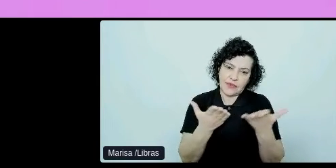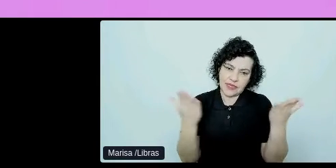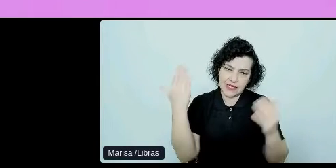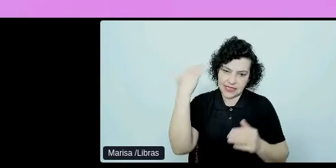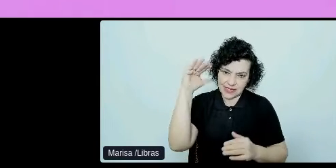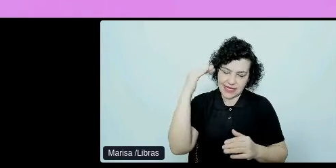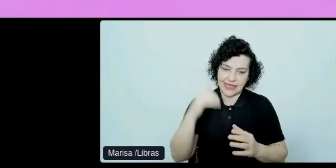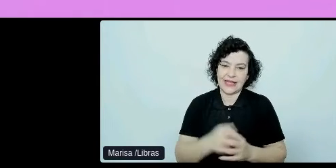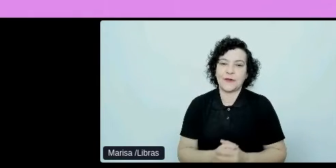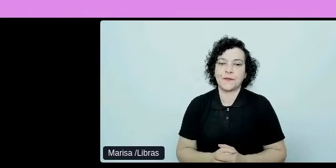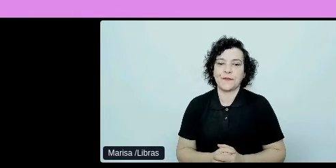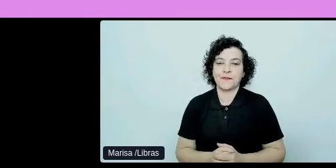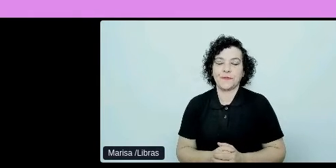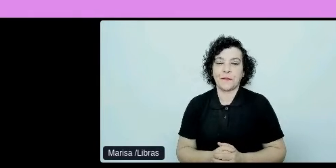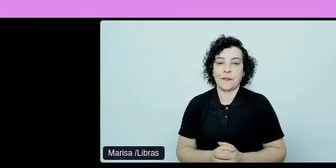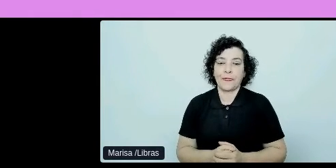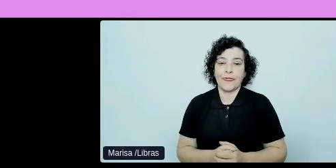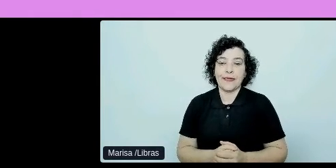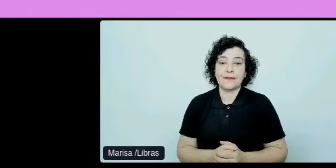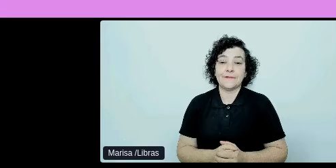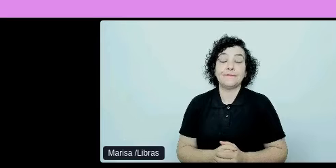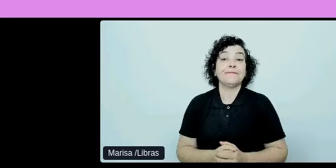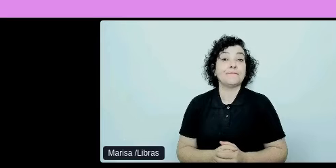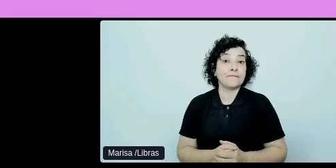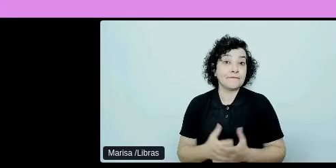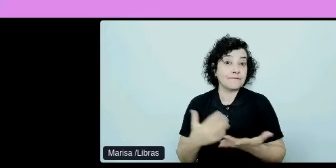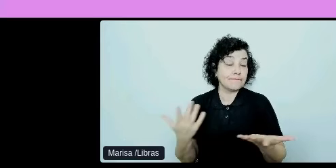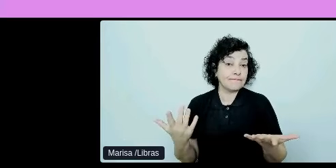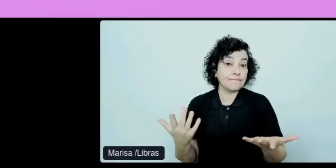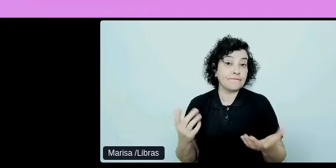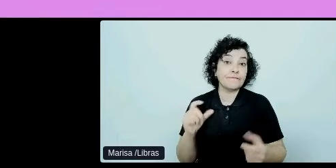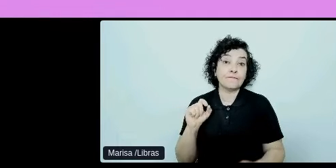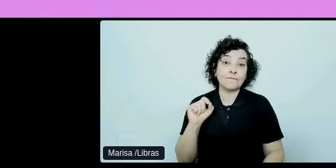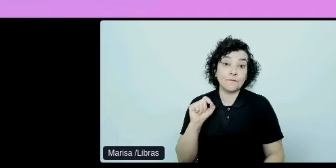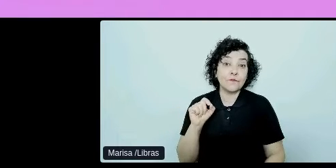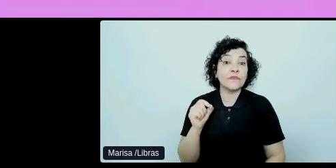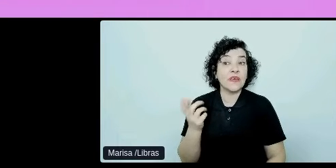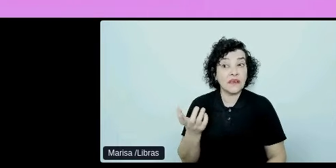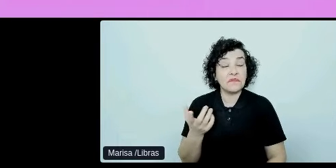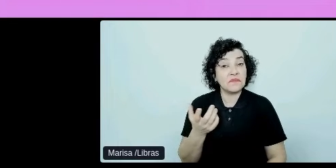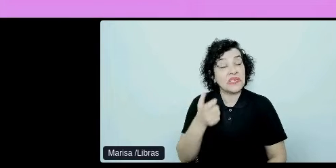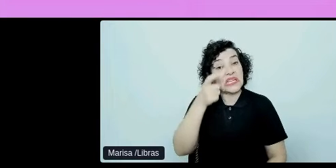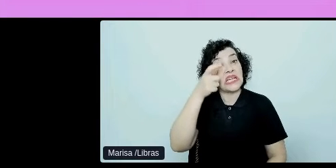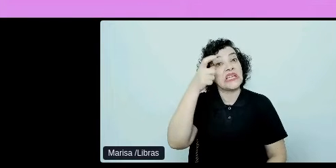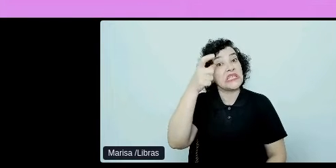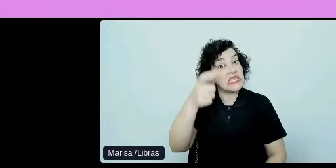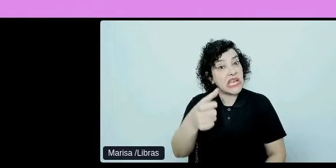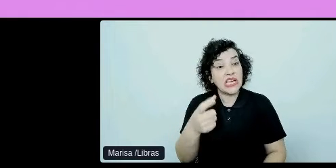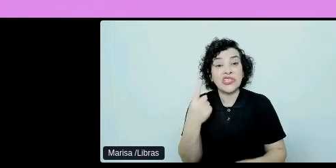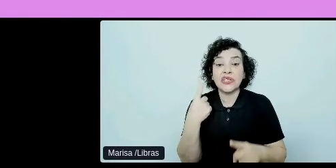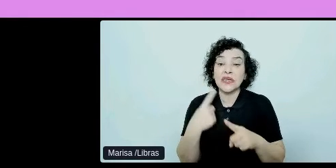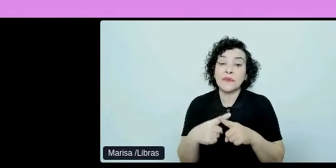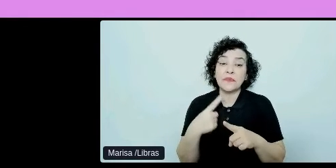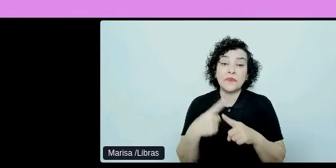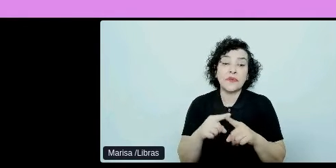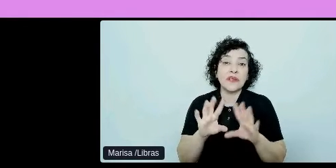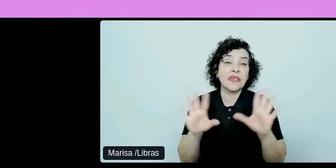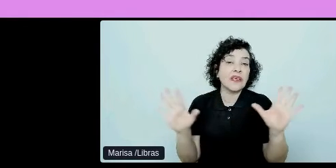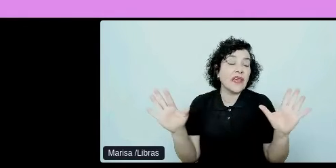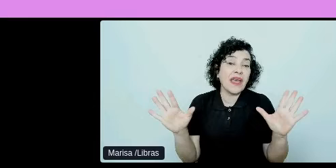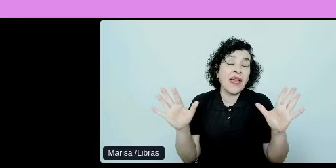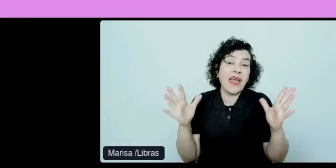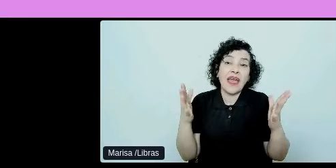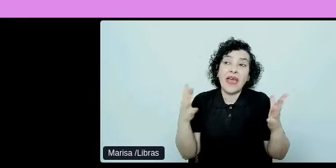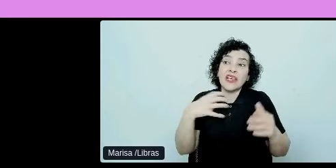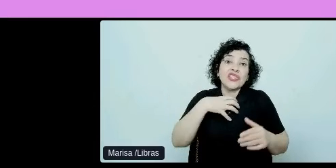quis dizer. E essa que é a grande beleza disso tudo. É apenas um normal